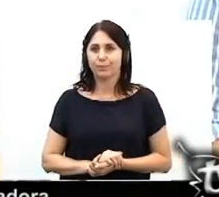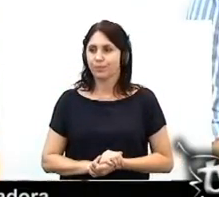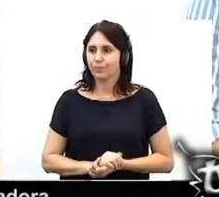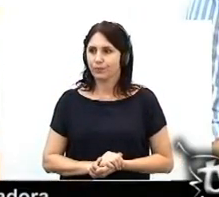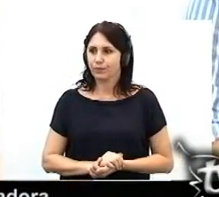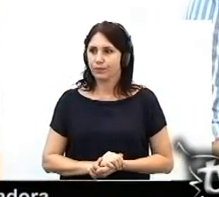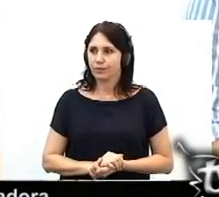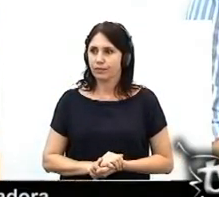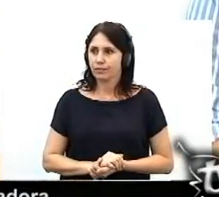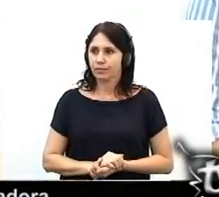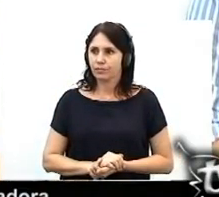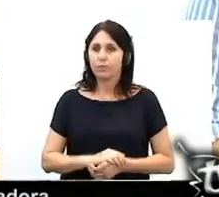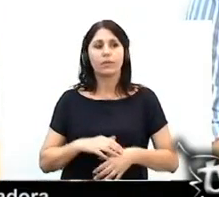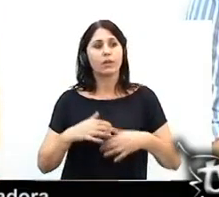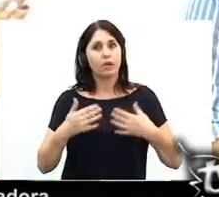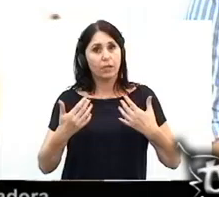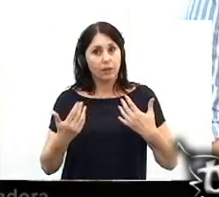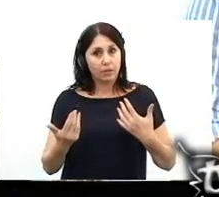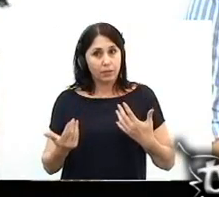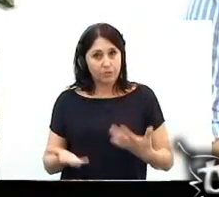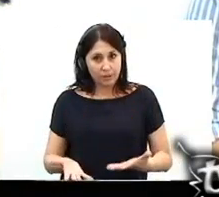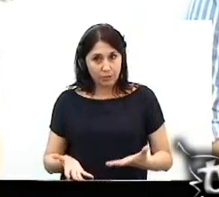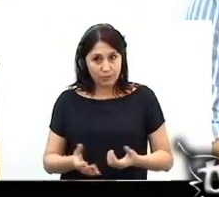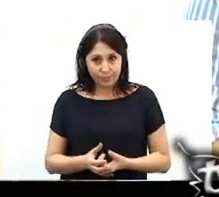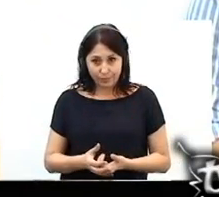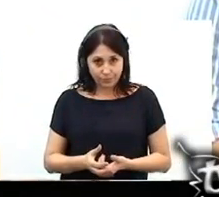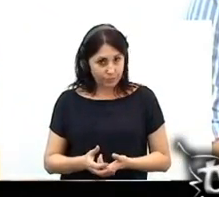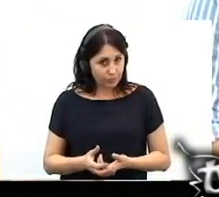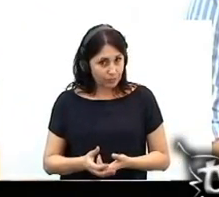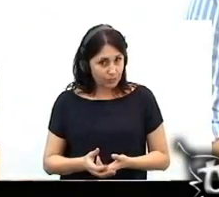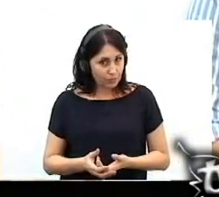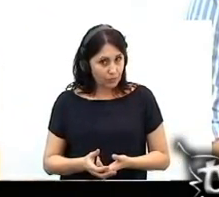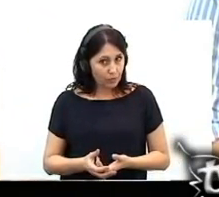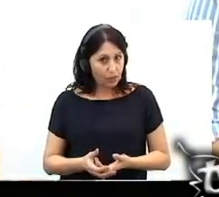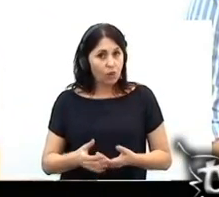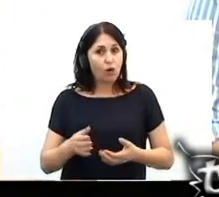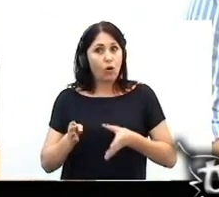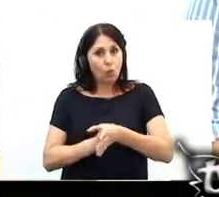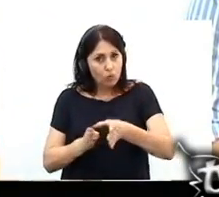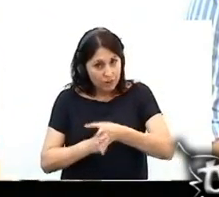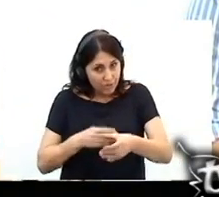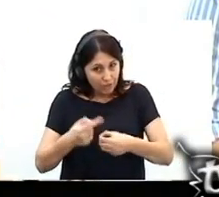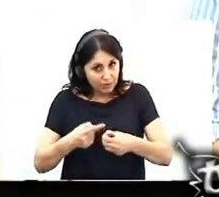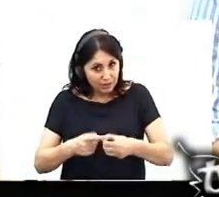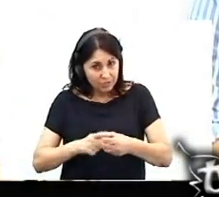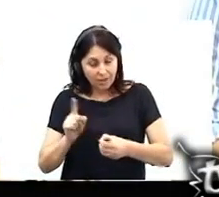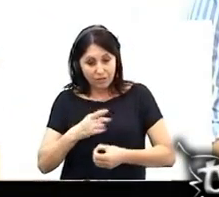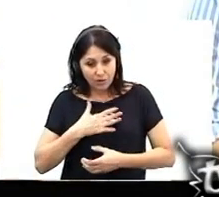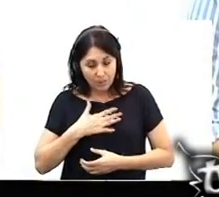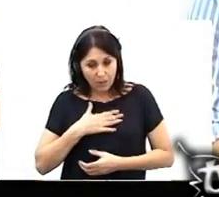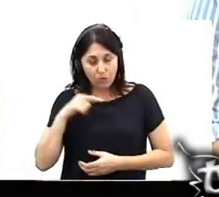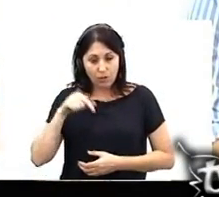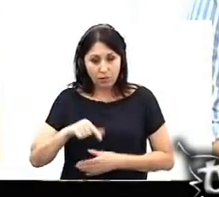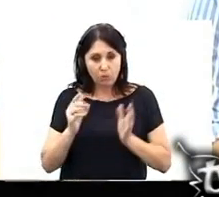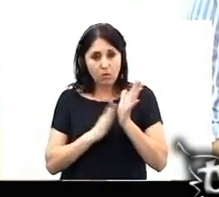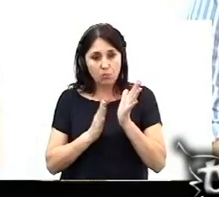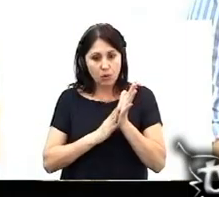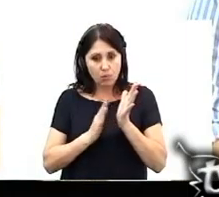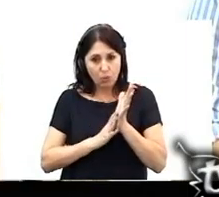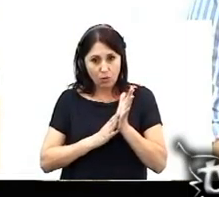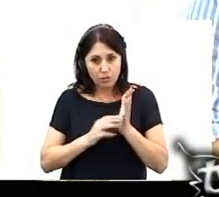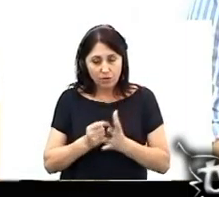relação à questão da mobilidade urbana através da acessibilidade para as pessoas, né, que